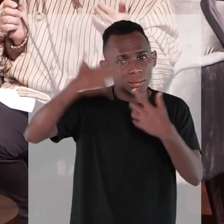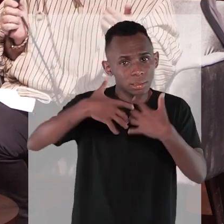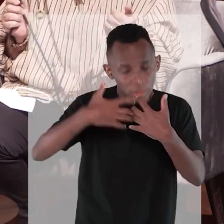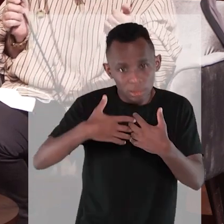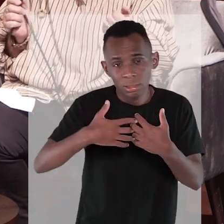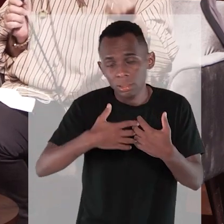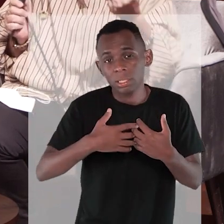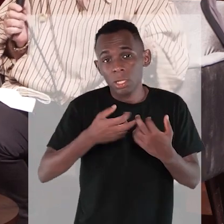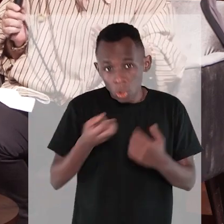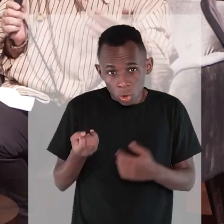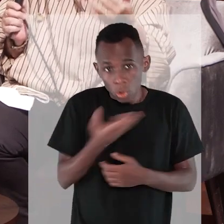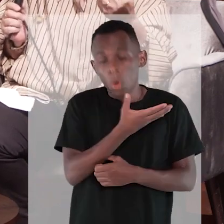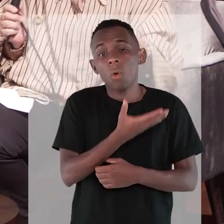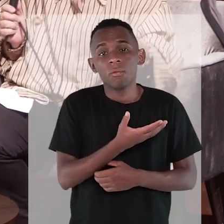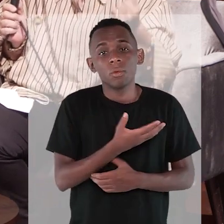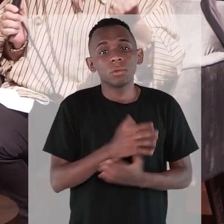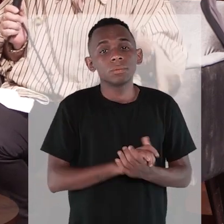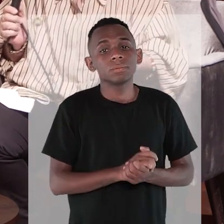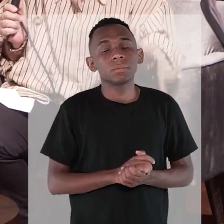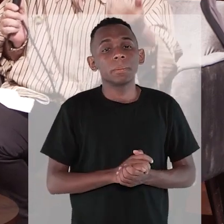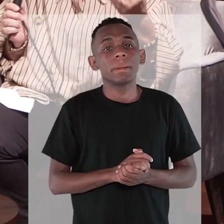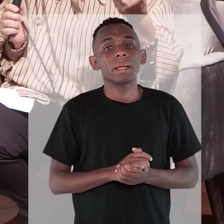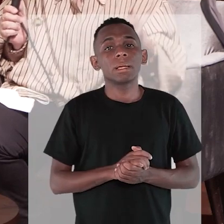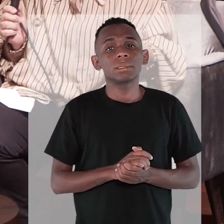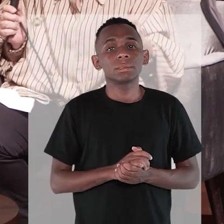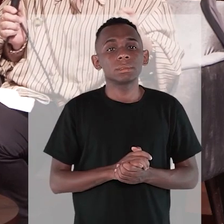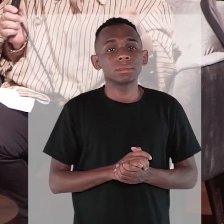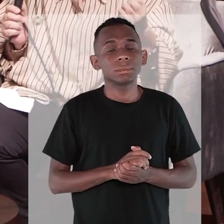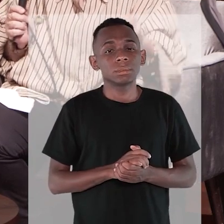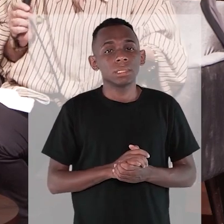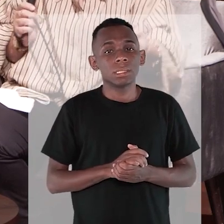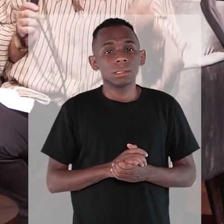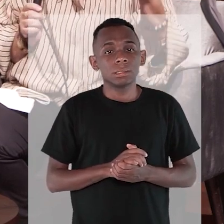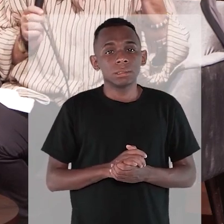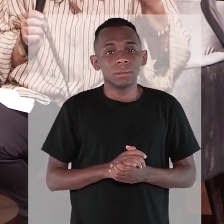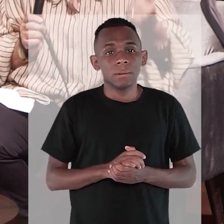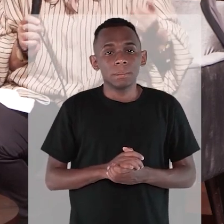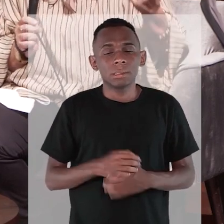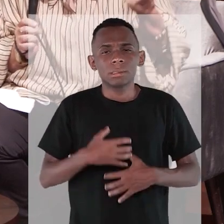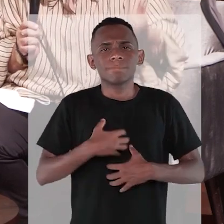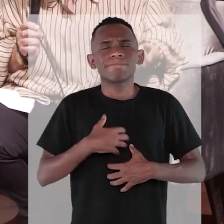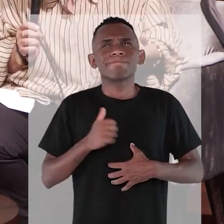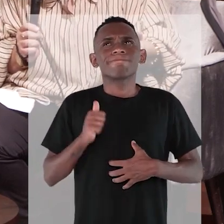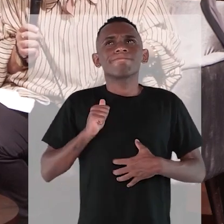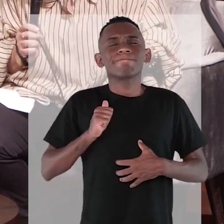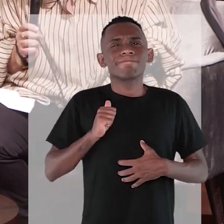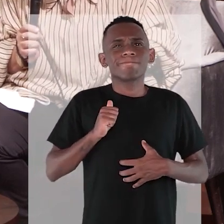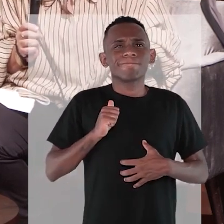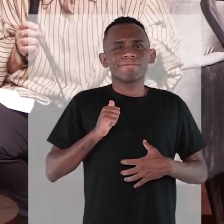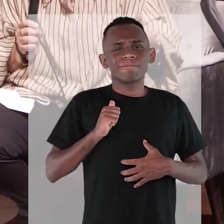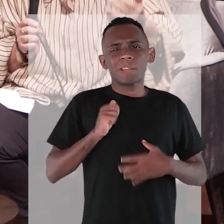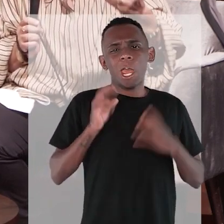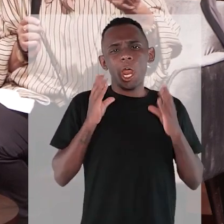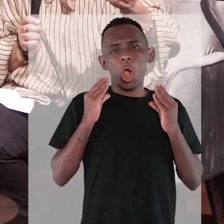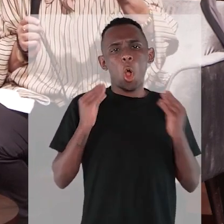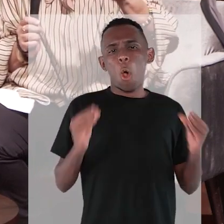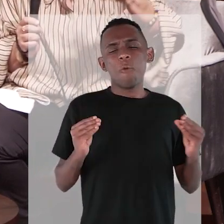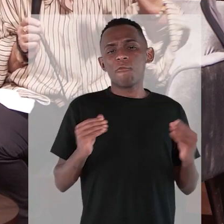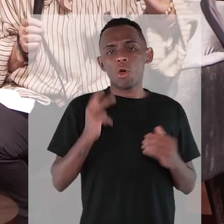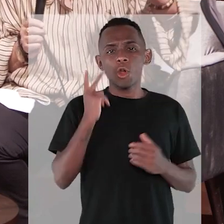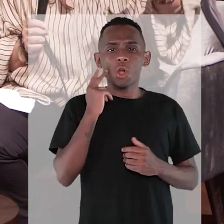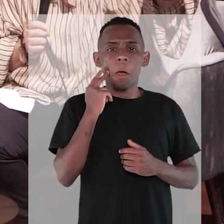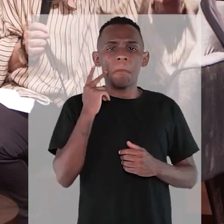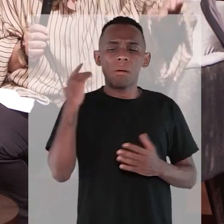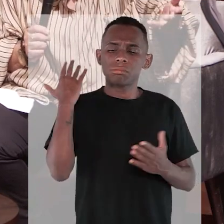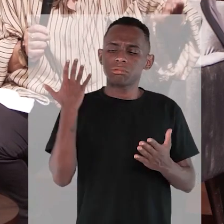na história, até mesmo para nos tirar da zona de conforto que a previsibilidade nos dá, né? Então,